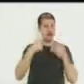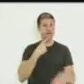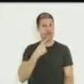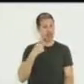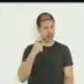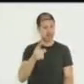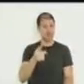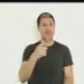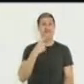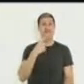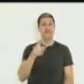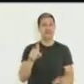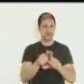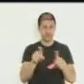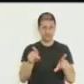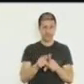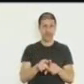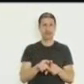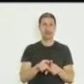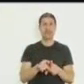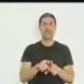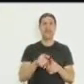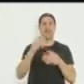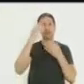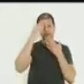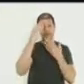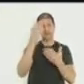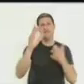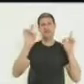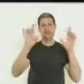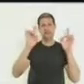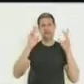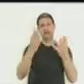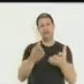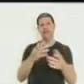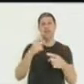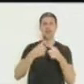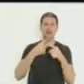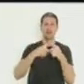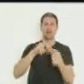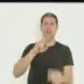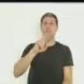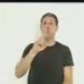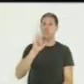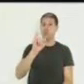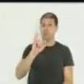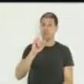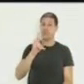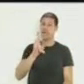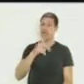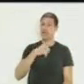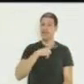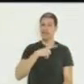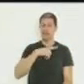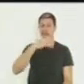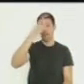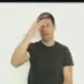que ia fazer um agradecimento especial, porque o Rui, todas as vezes que tinha afogamento no